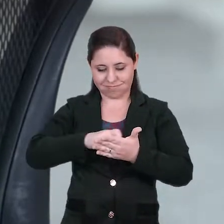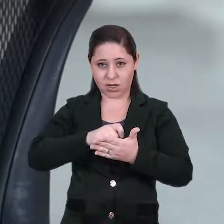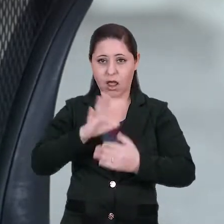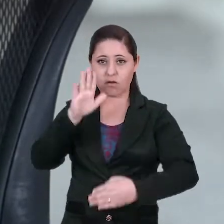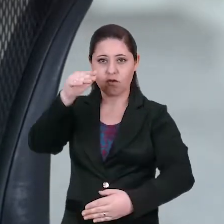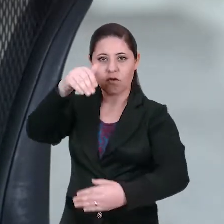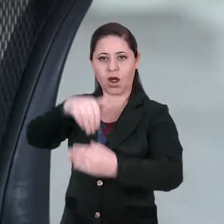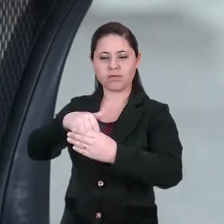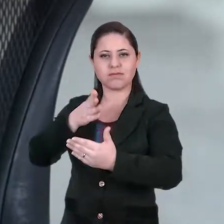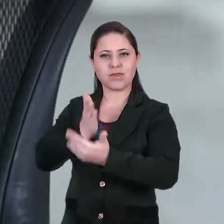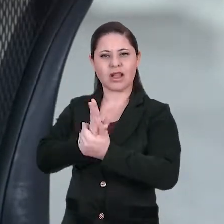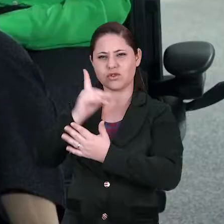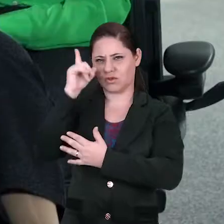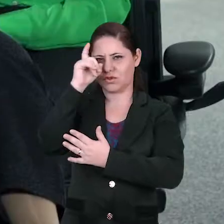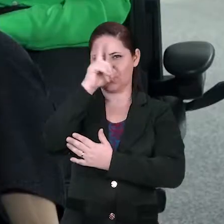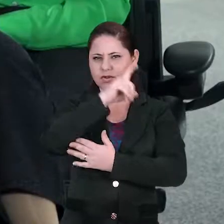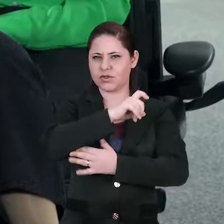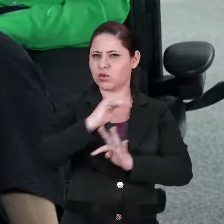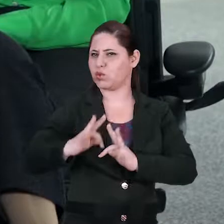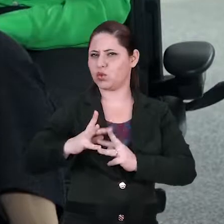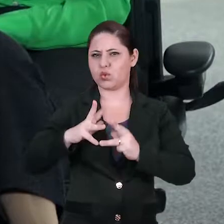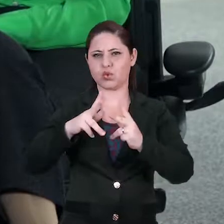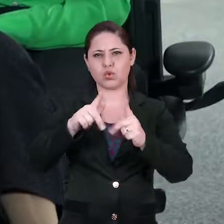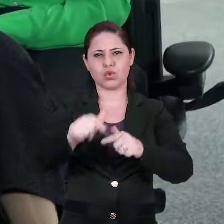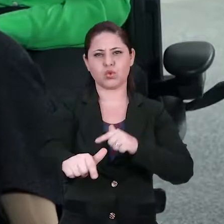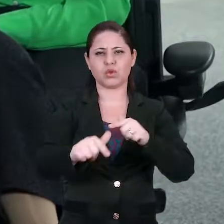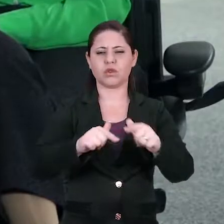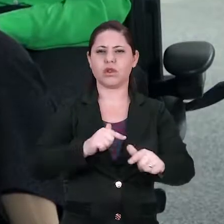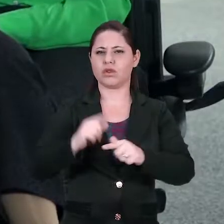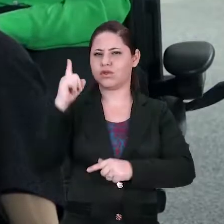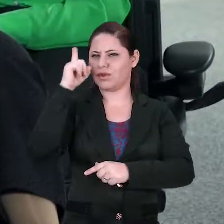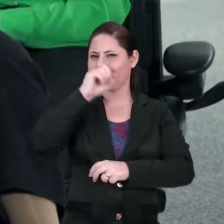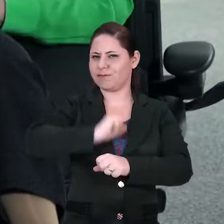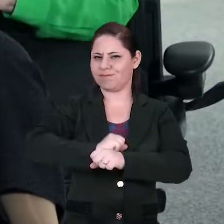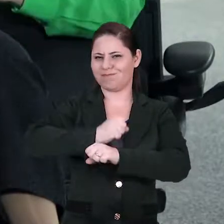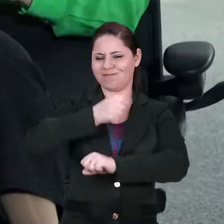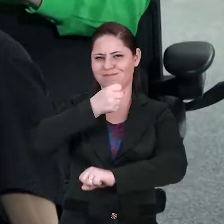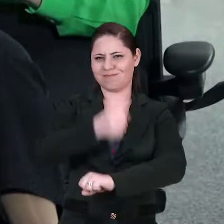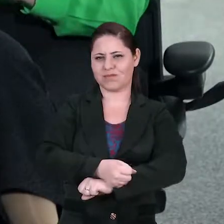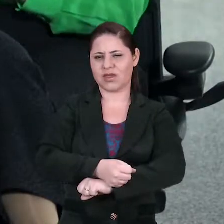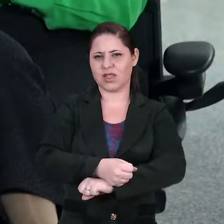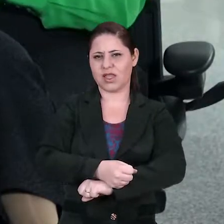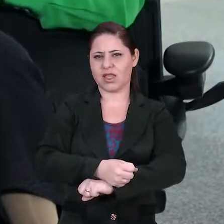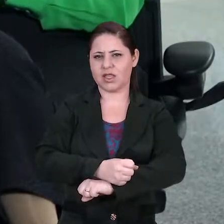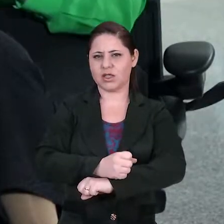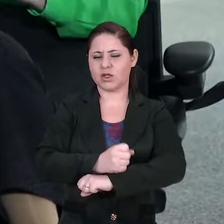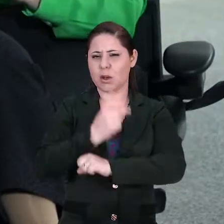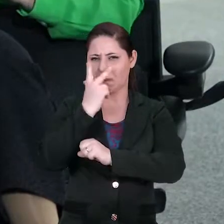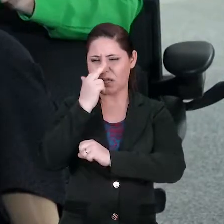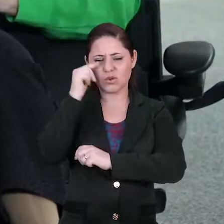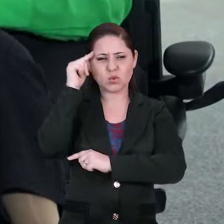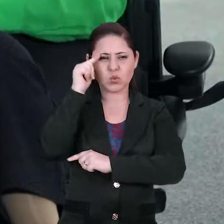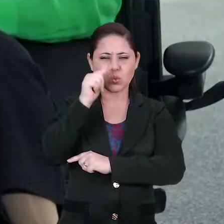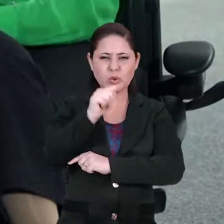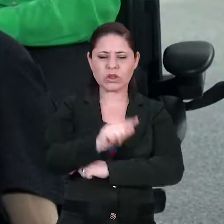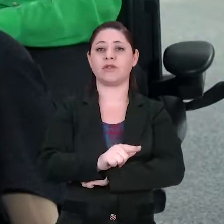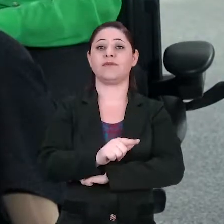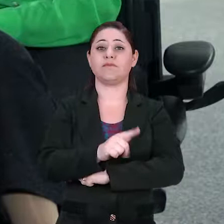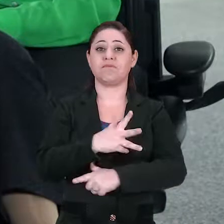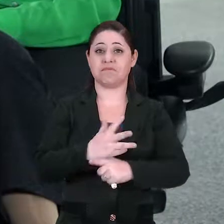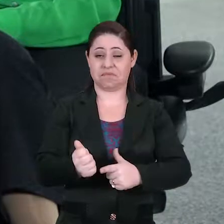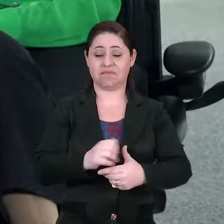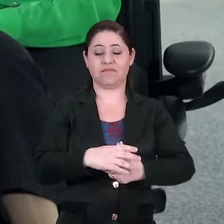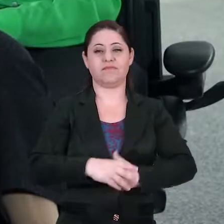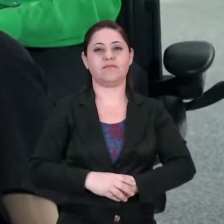fácil, mas foi um trabalho de todos, um trabalho árduo, e para nós coroou uma luta de muitos anos.